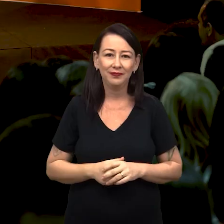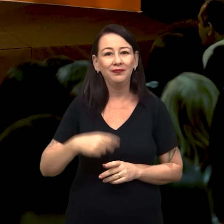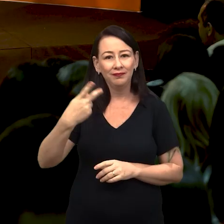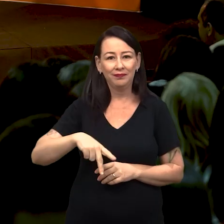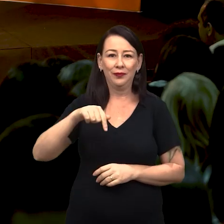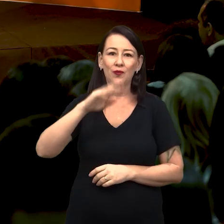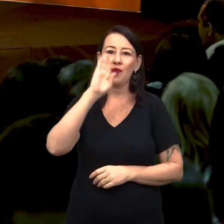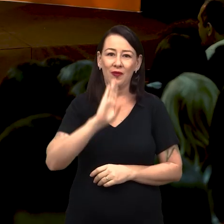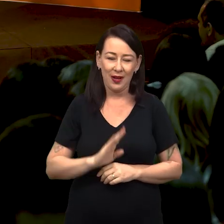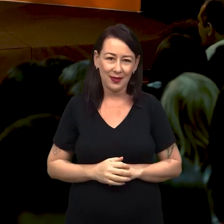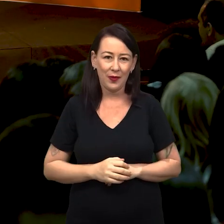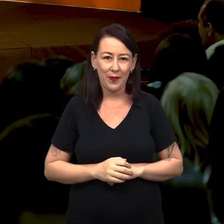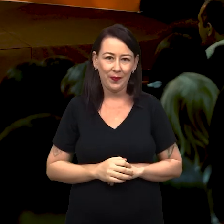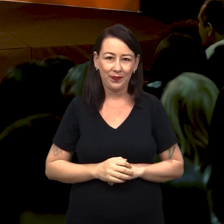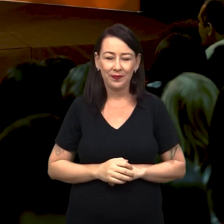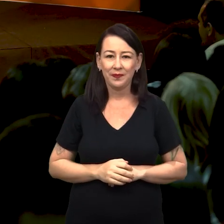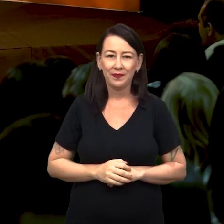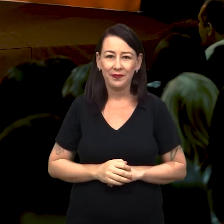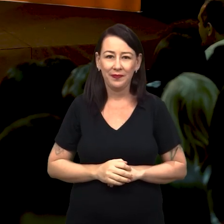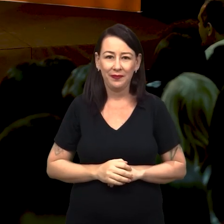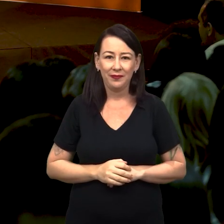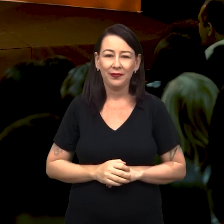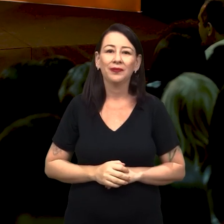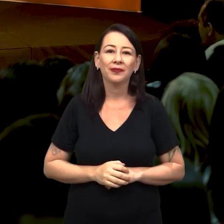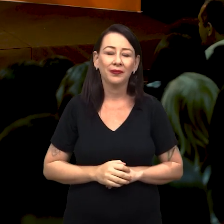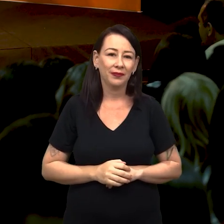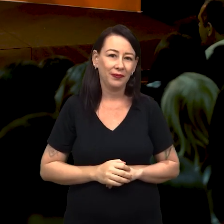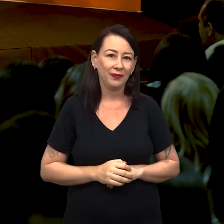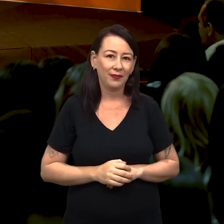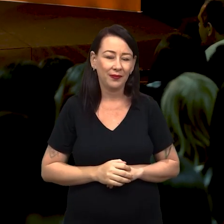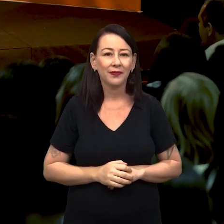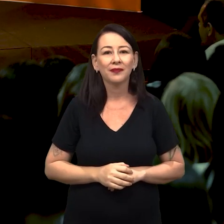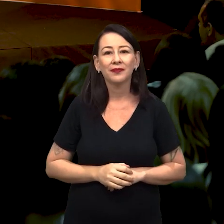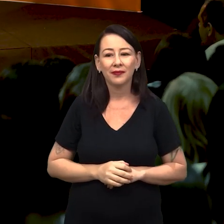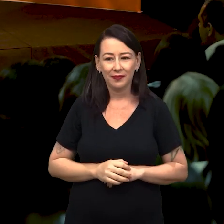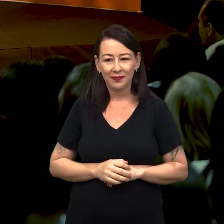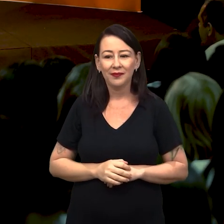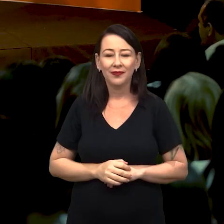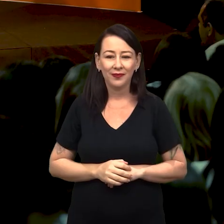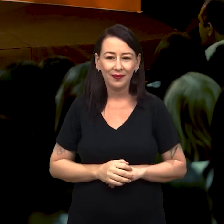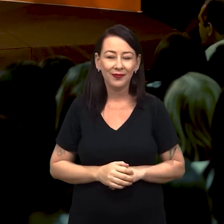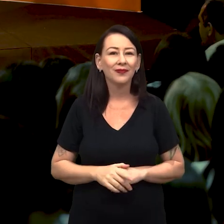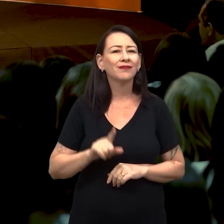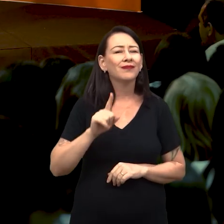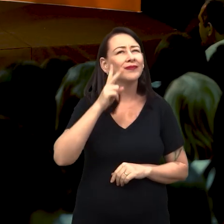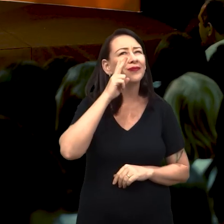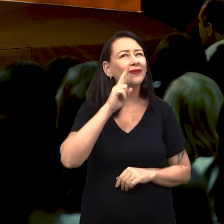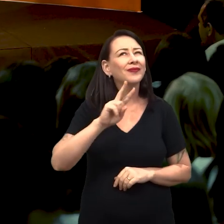Cantada também aqui no Brasil. Então é o seguinte: a